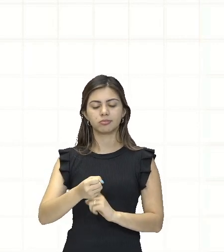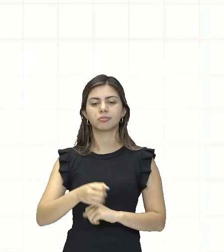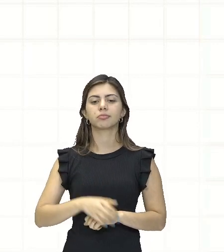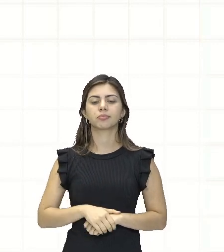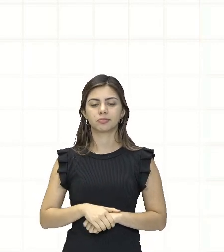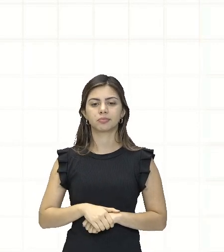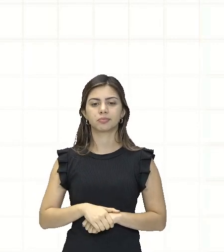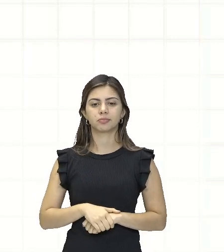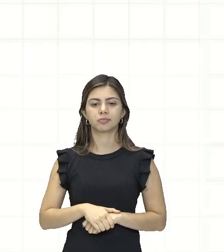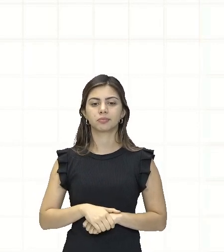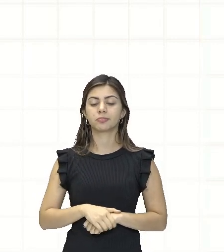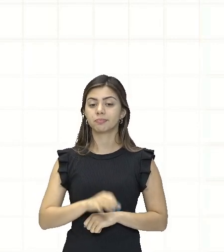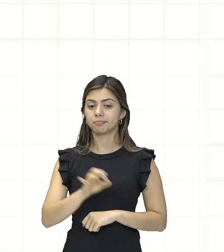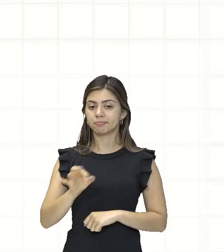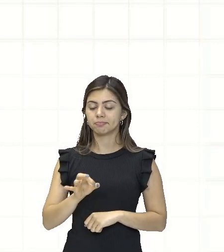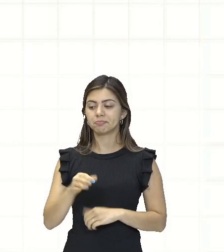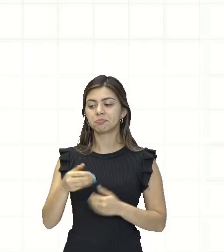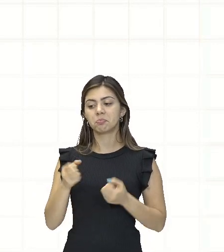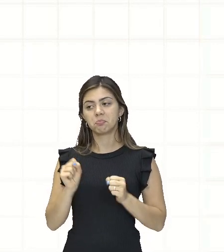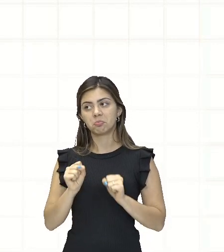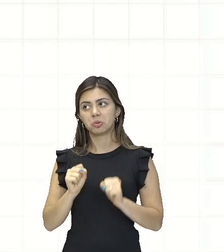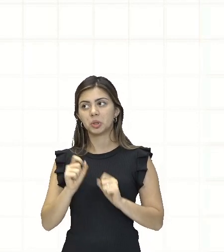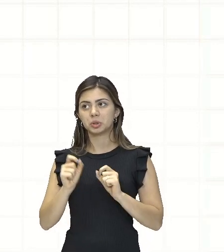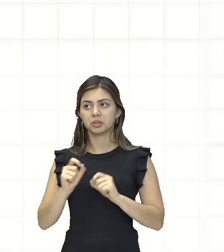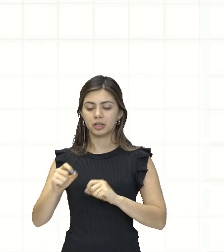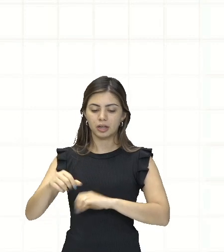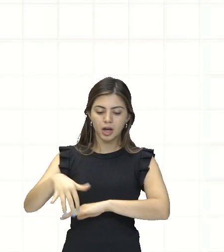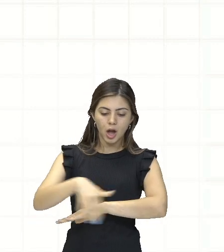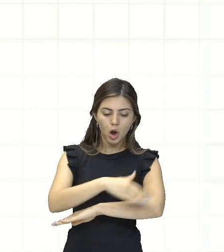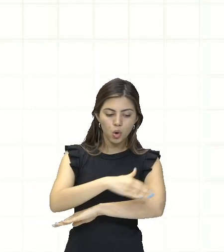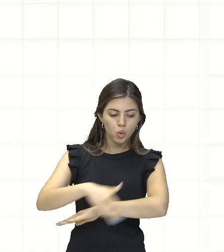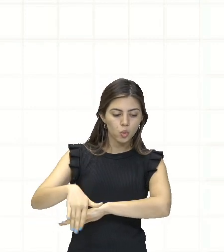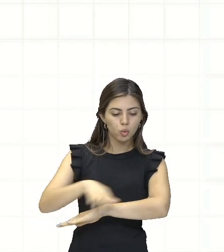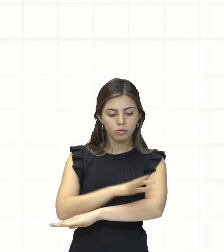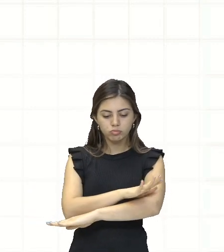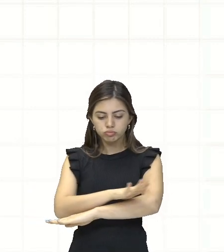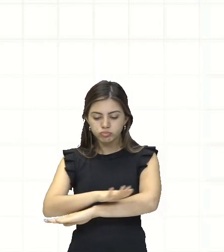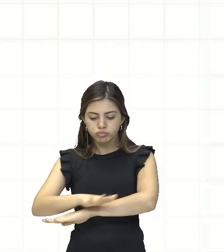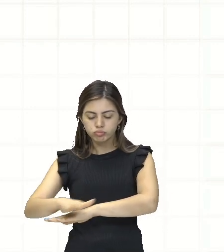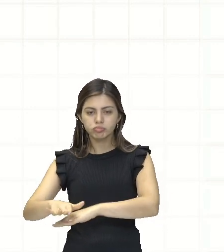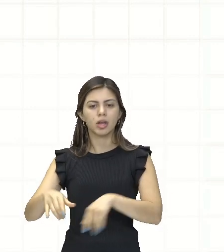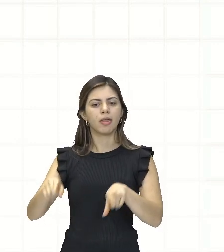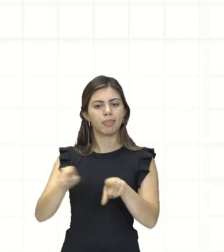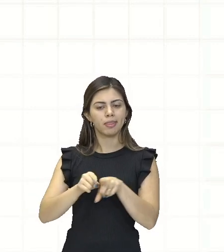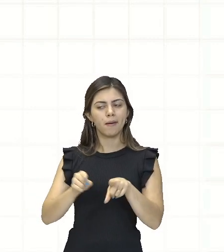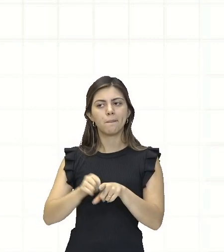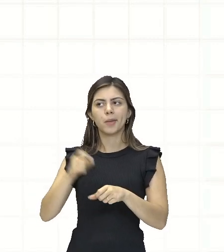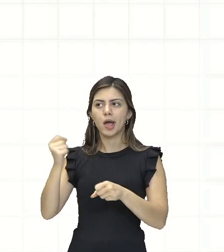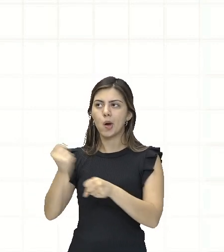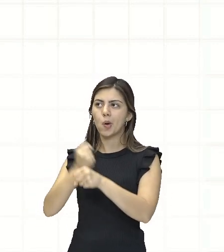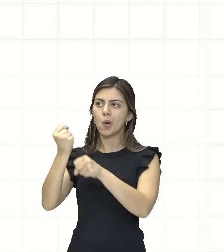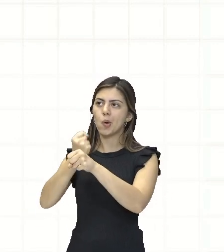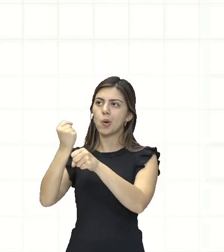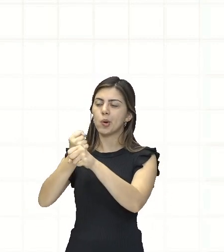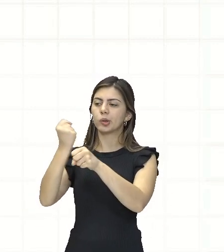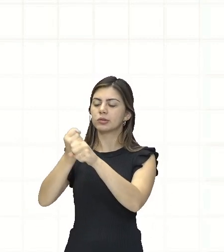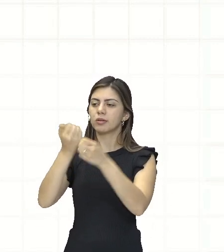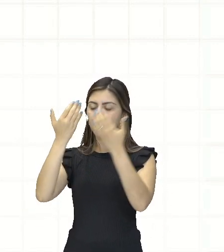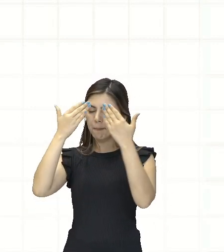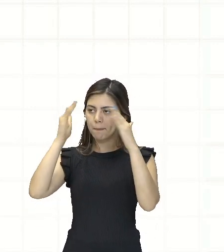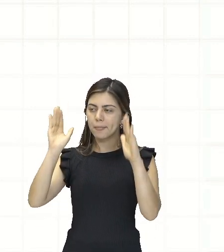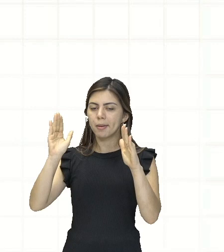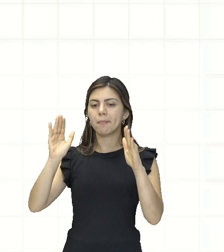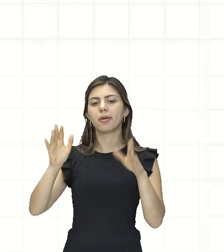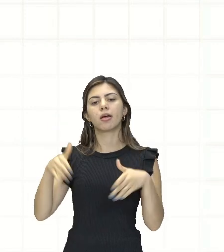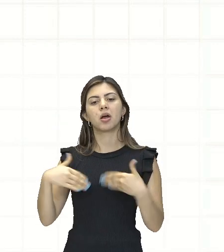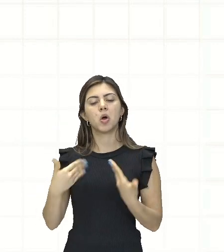para a população, seja em forma de um asfalto de uma rua, seja em questão de a construção de uma praça, ou